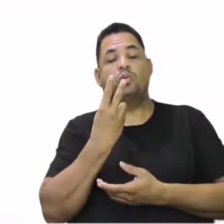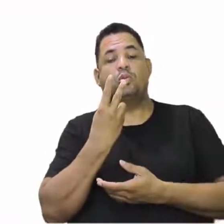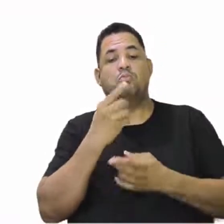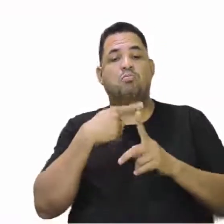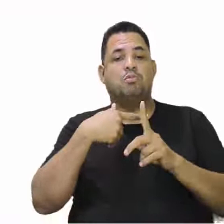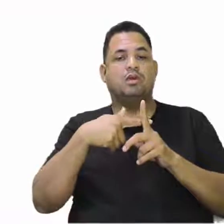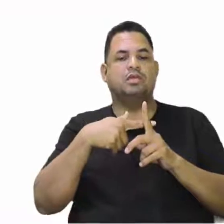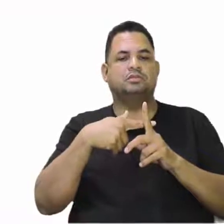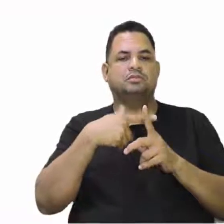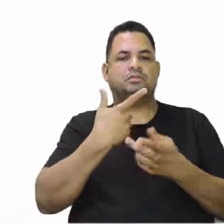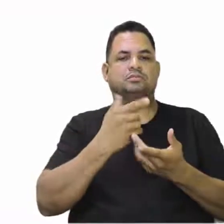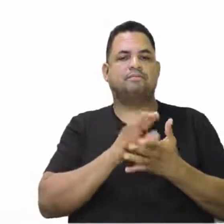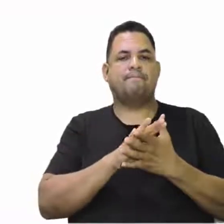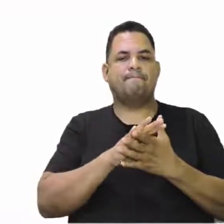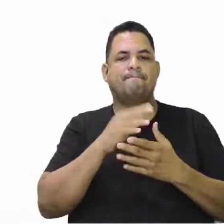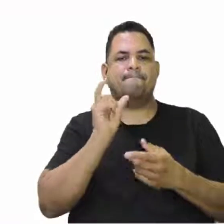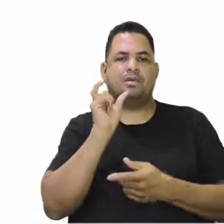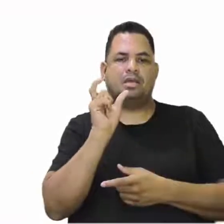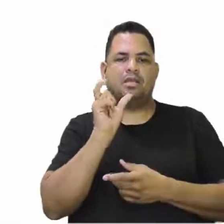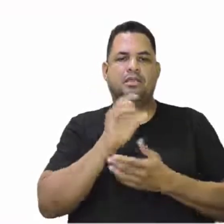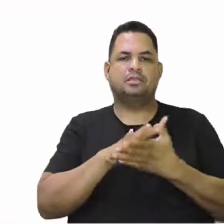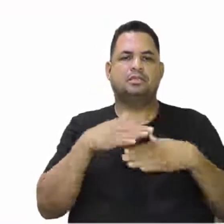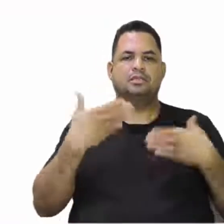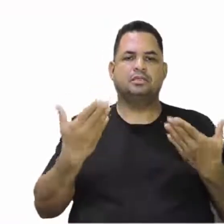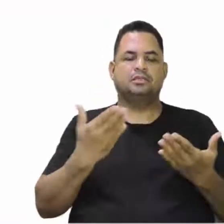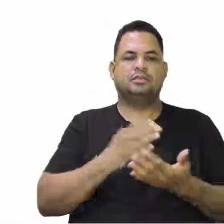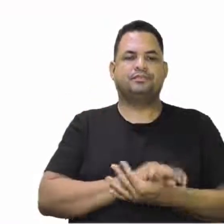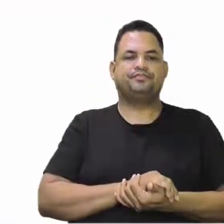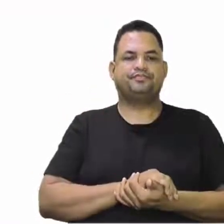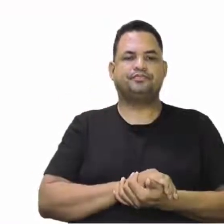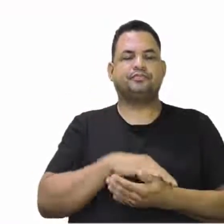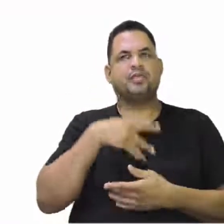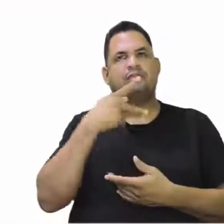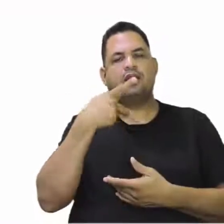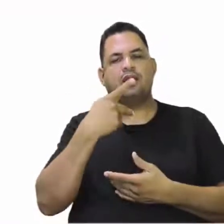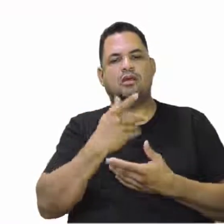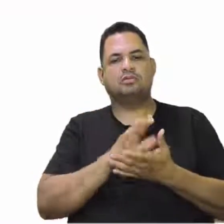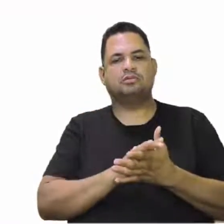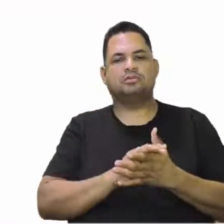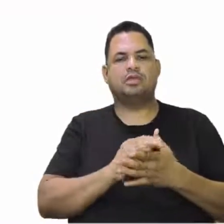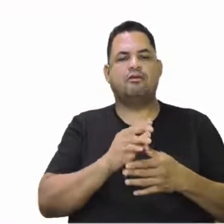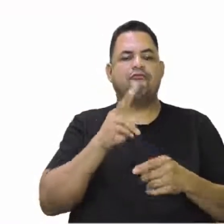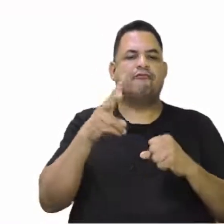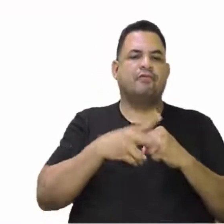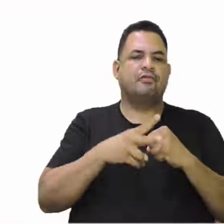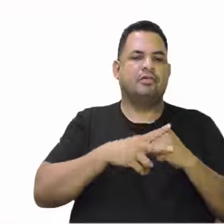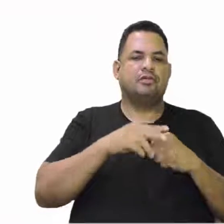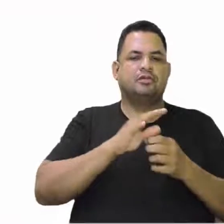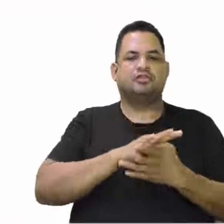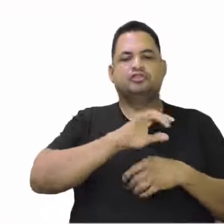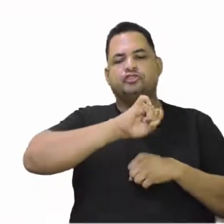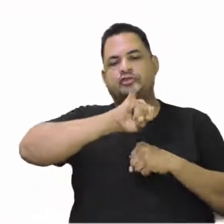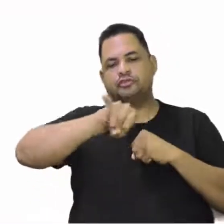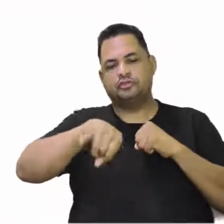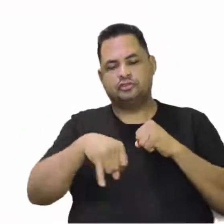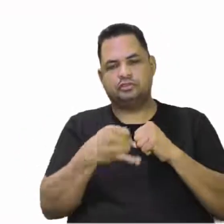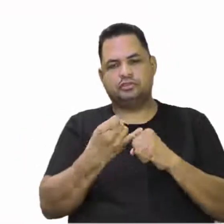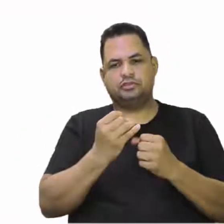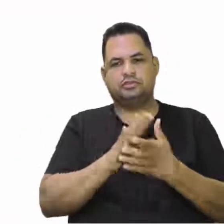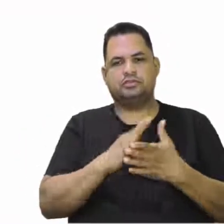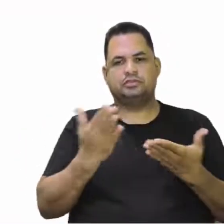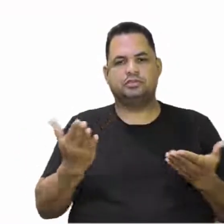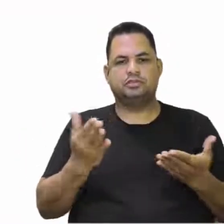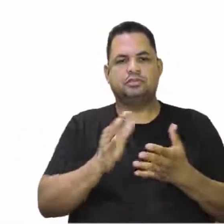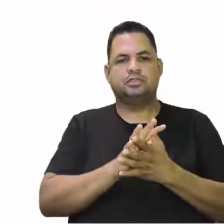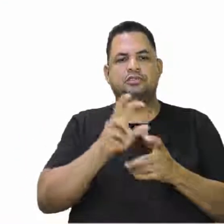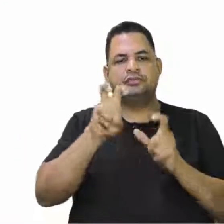vem falando assim, ó, faz tempo de locução. Locução verbal, locução adverbial, locução adjetiva.